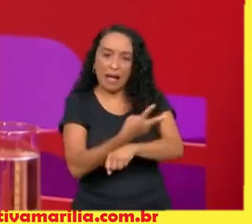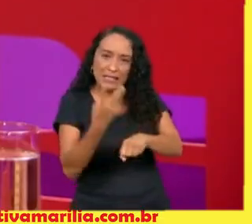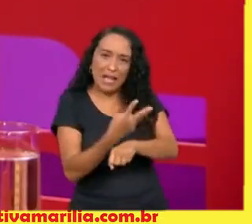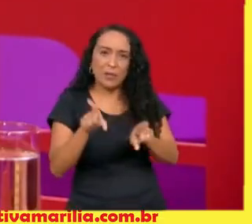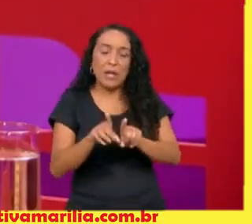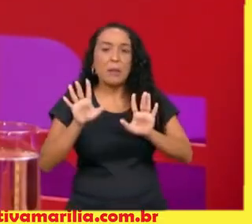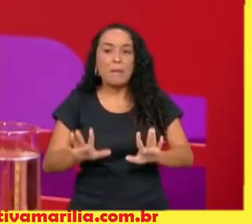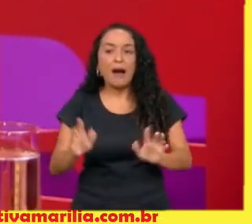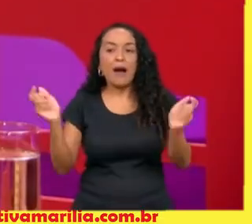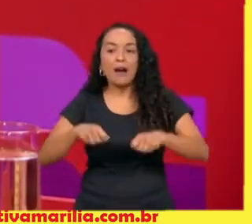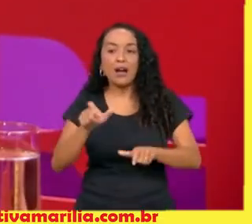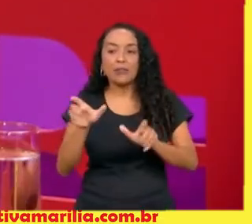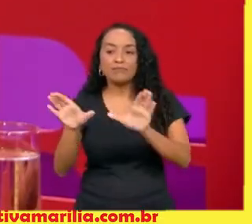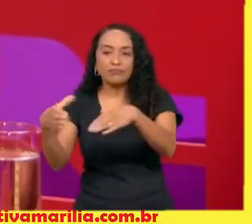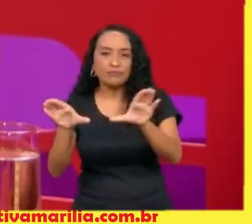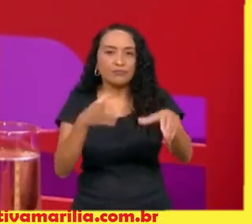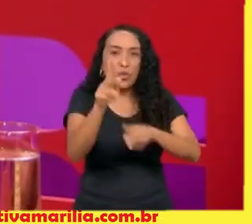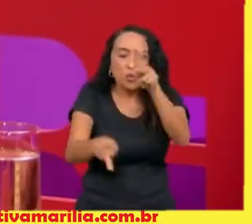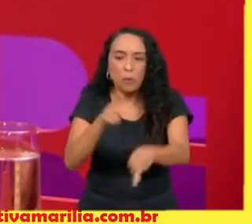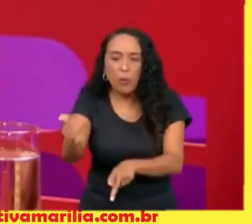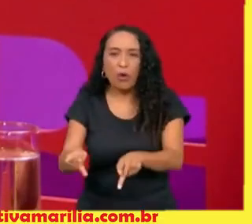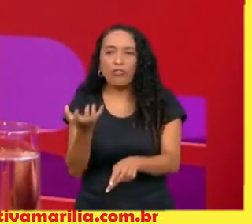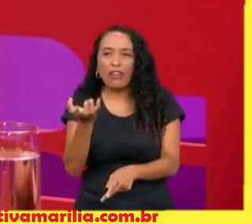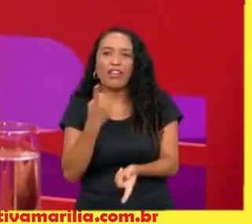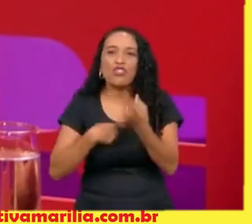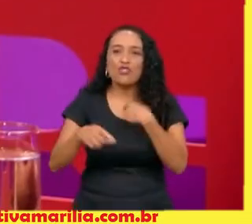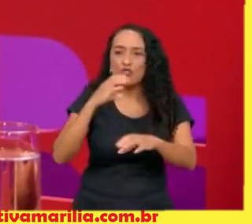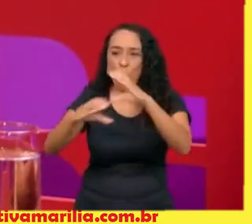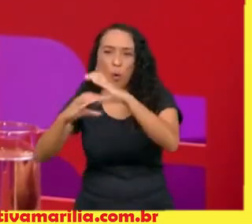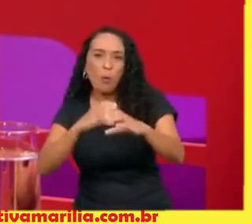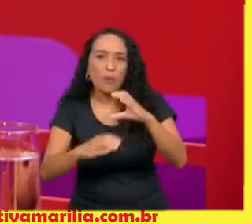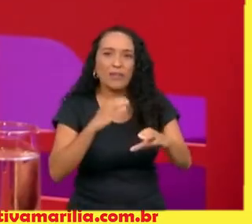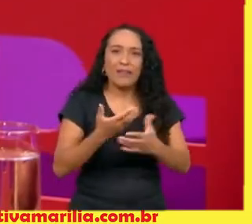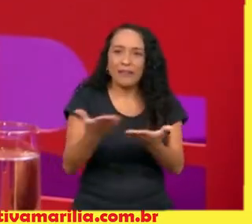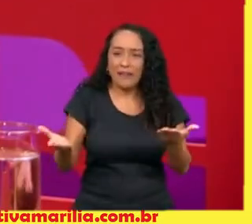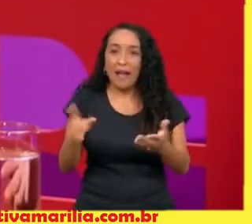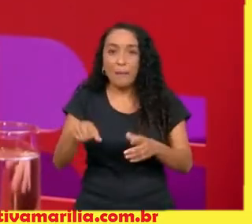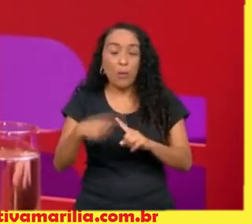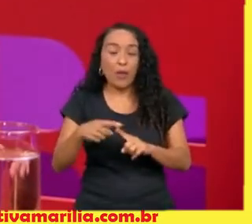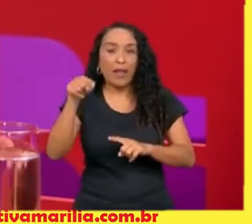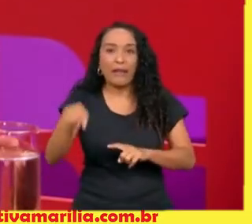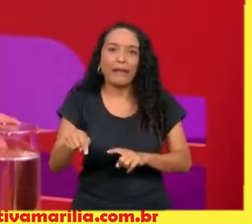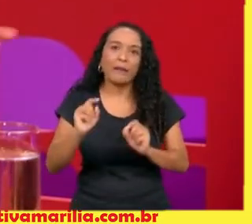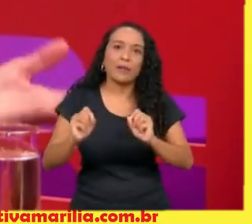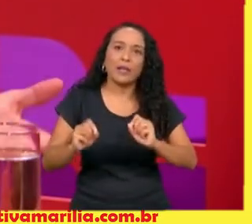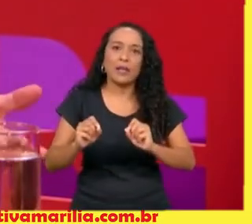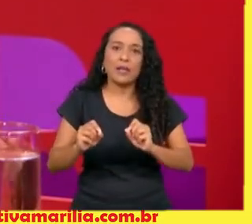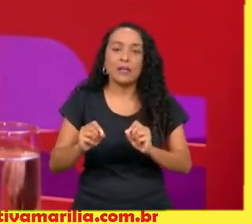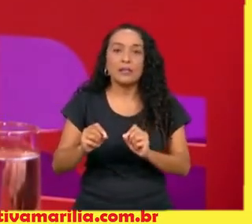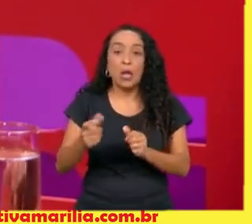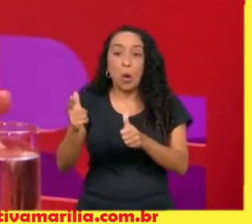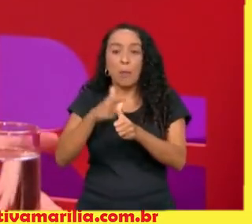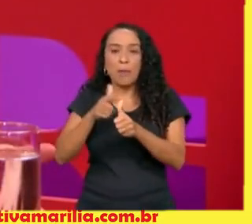massa de querer, de se comunicar, né? Que esse é o primeiro destino do